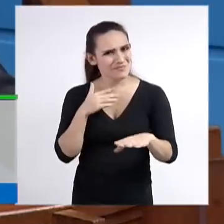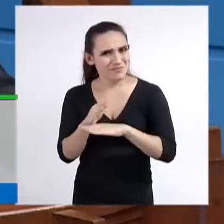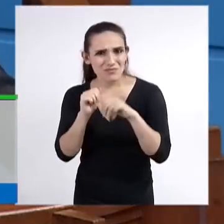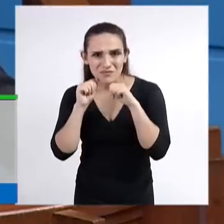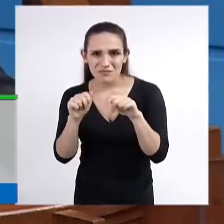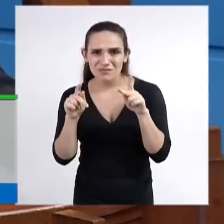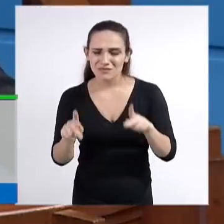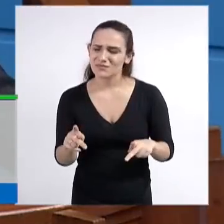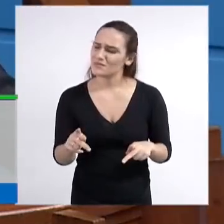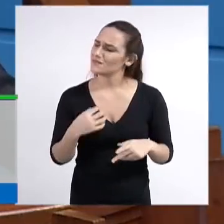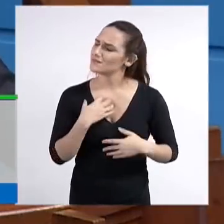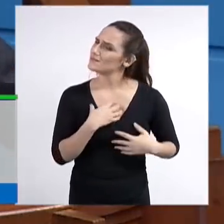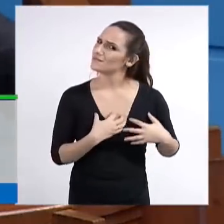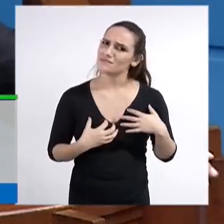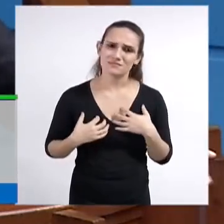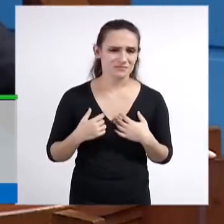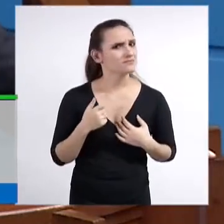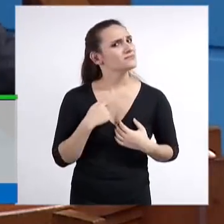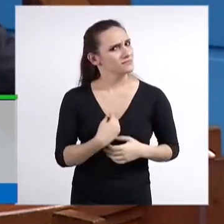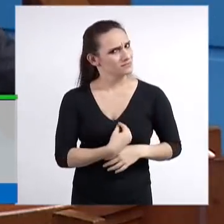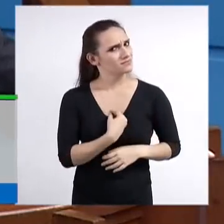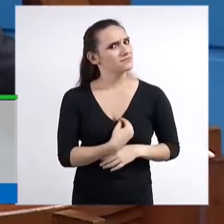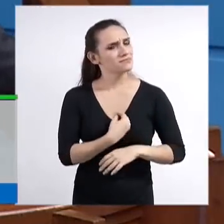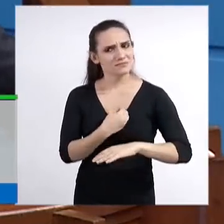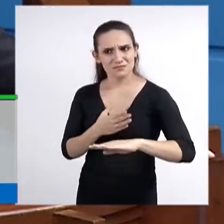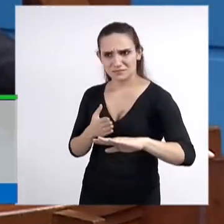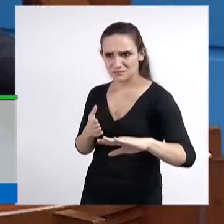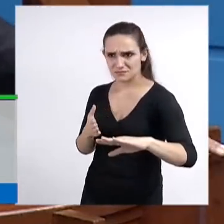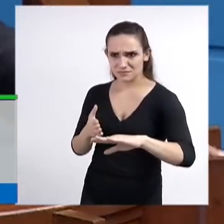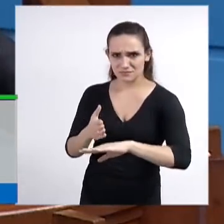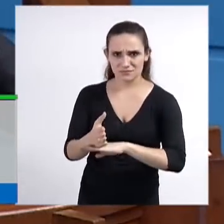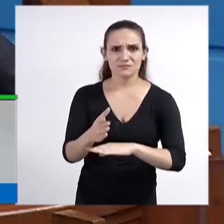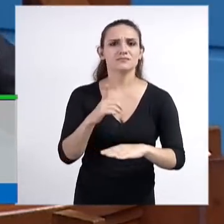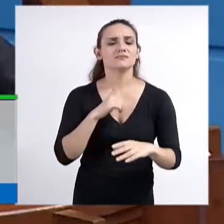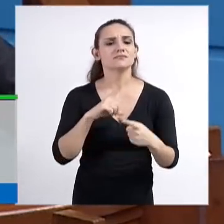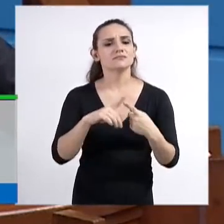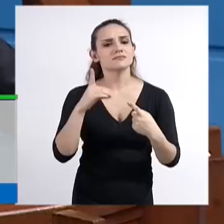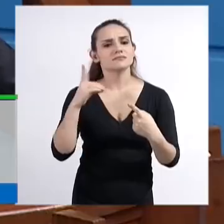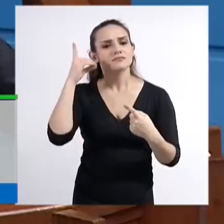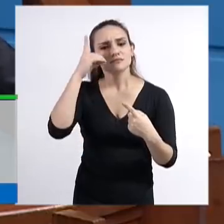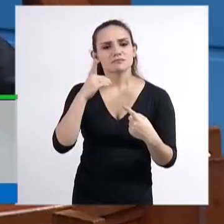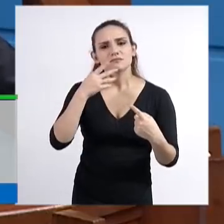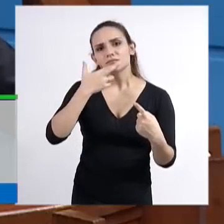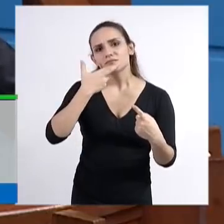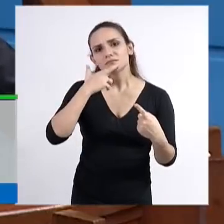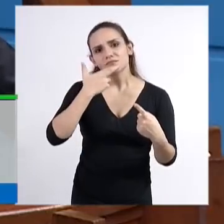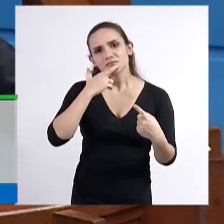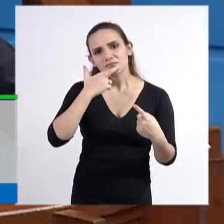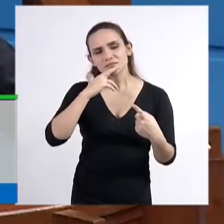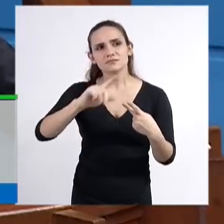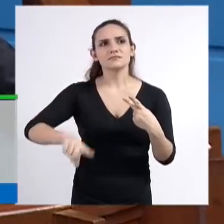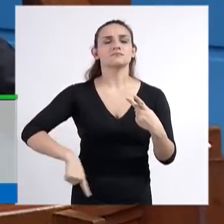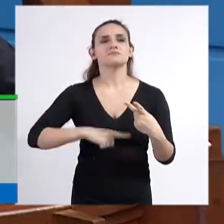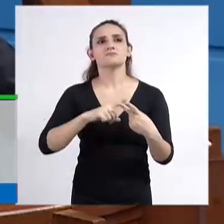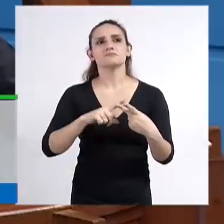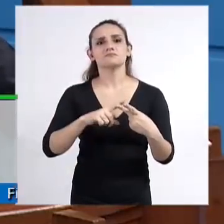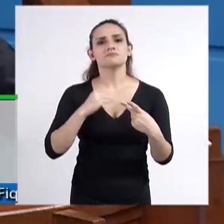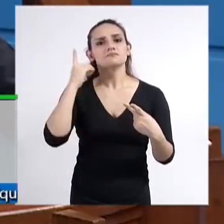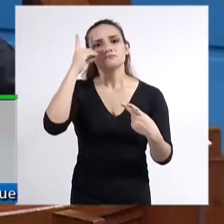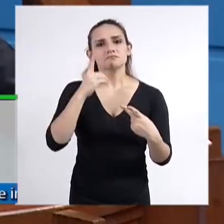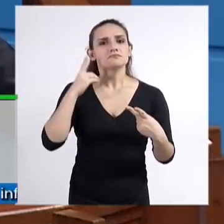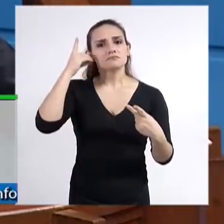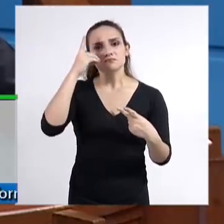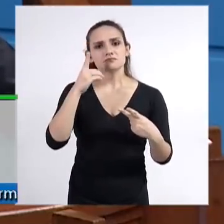Eu estive presente, lá estava o deputado Renato Câmara, o